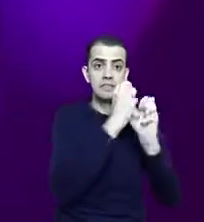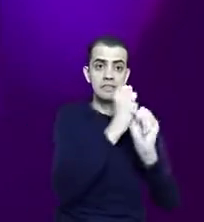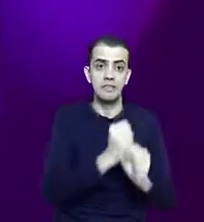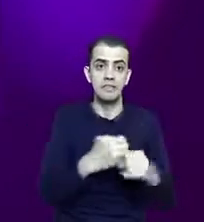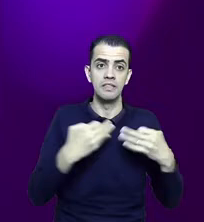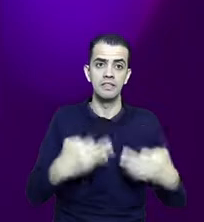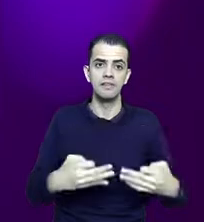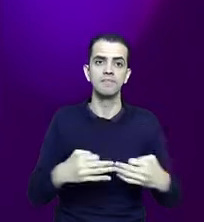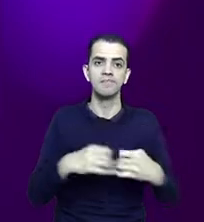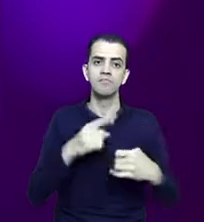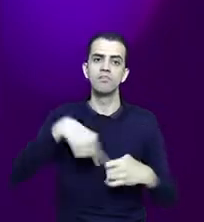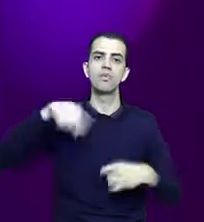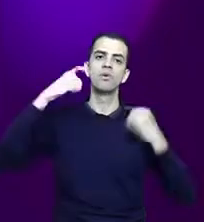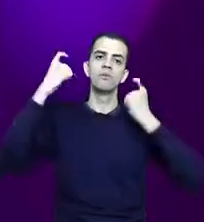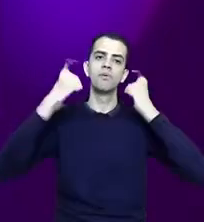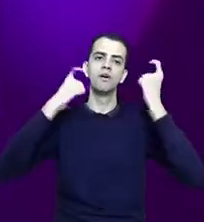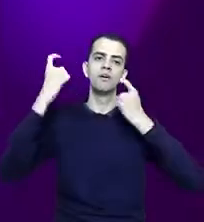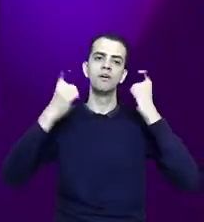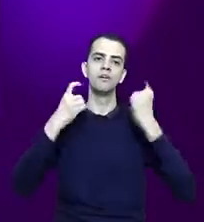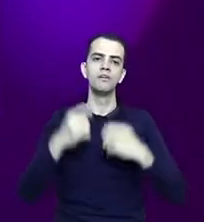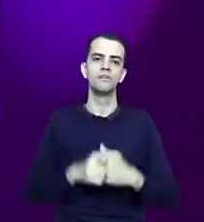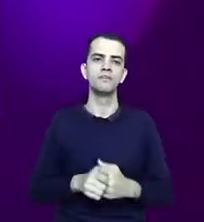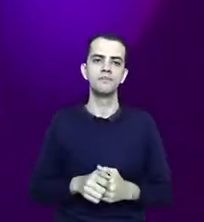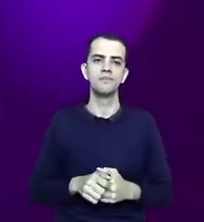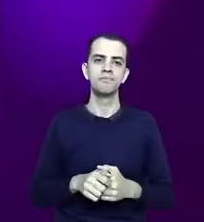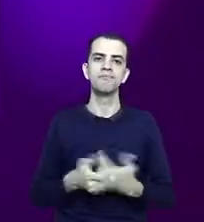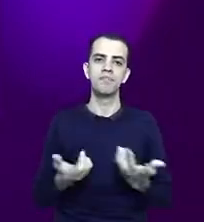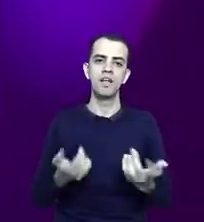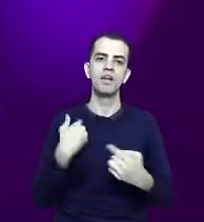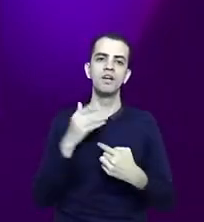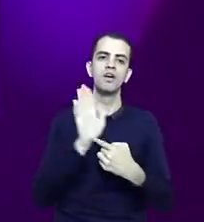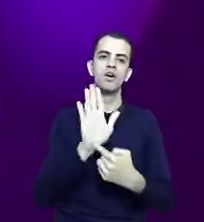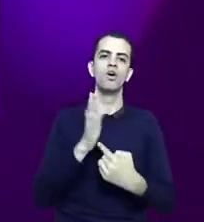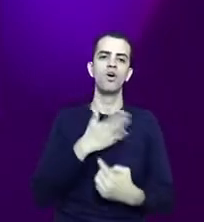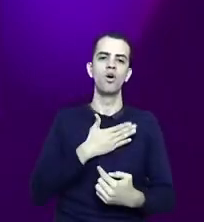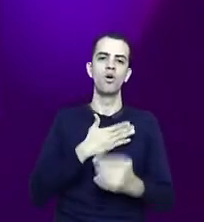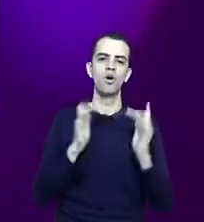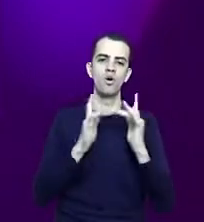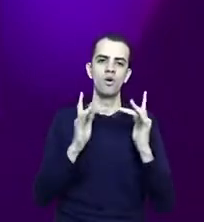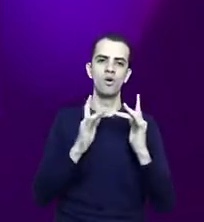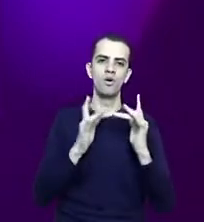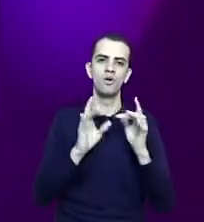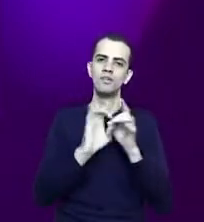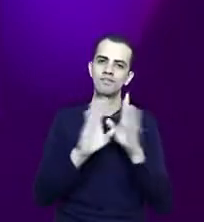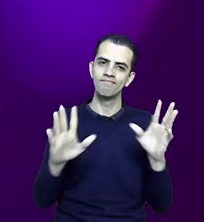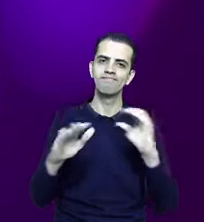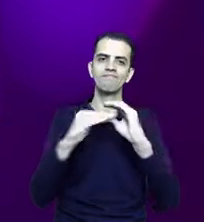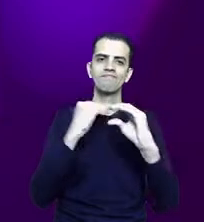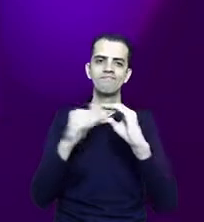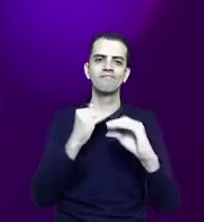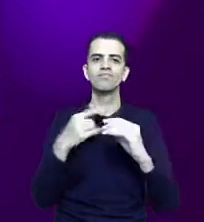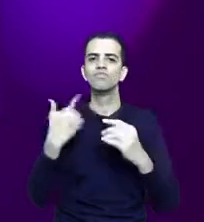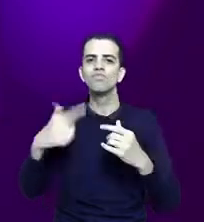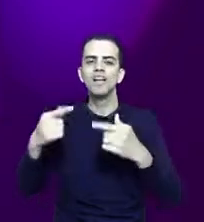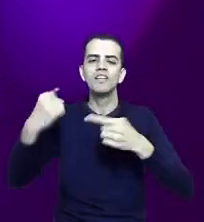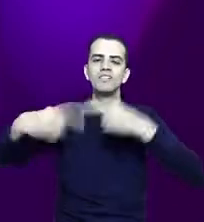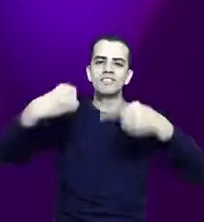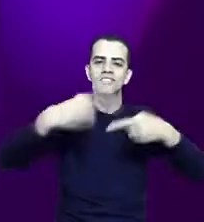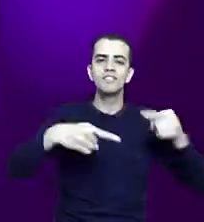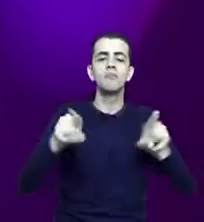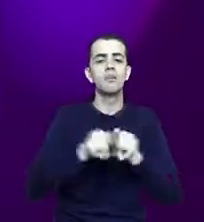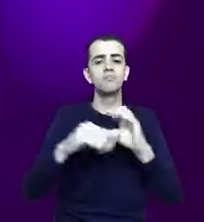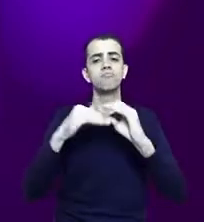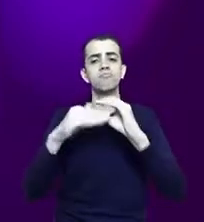uma preocupação que nós temos, né? Então, eu estou deixando aqui meus contatos, essa sessão não haverá discussão, mas tem o meu e-mail e